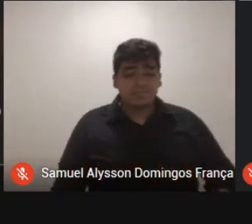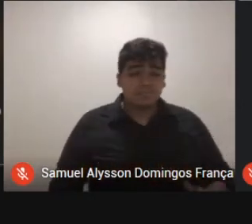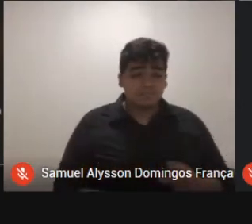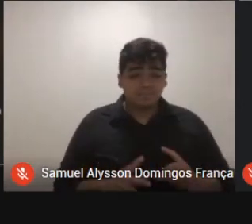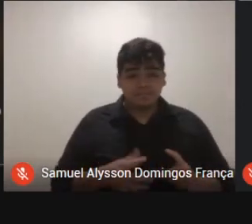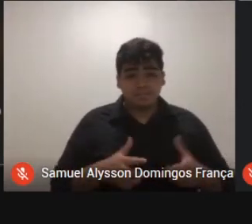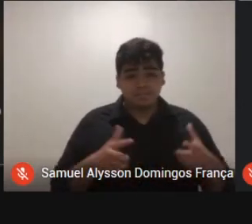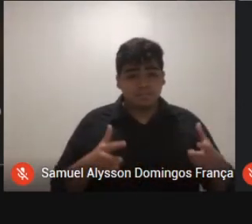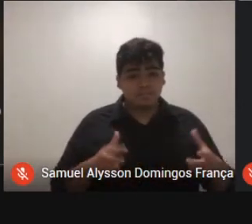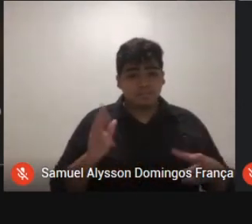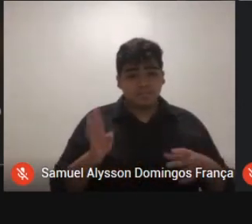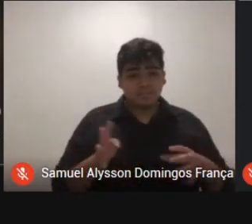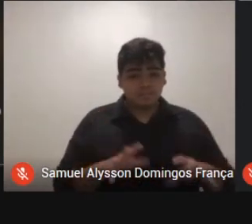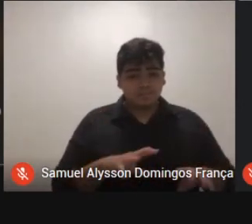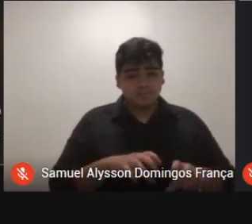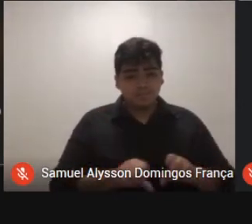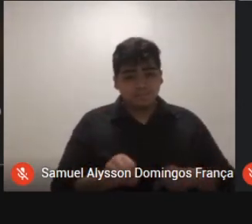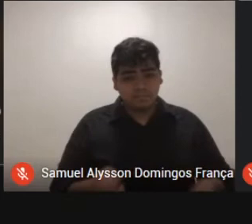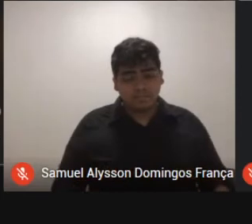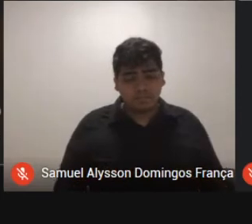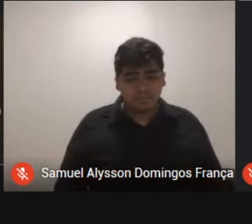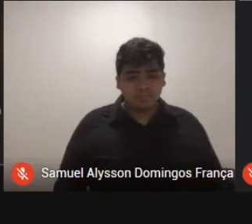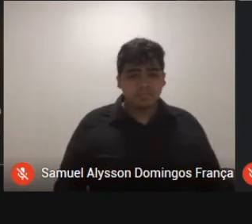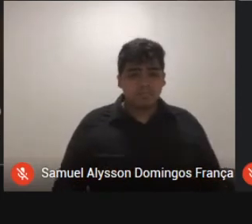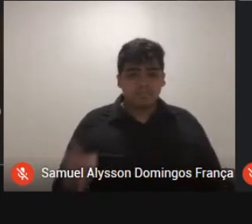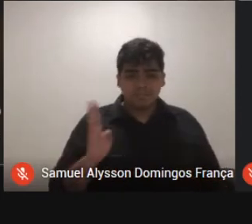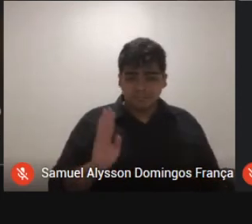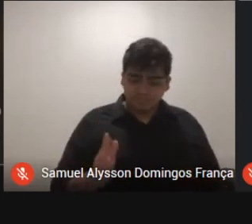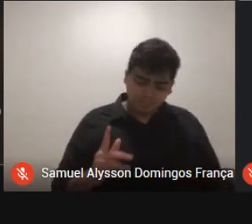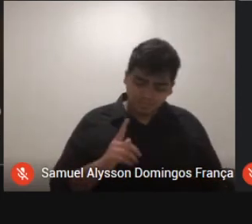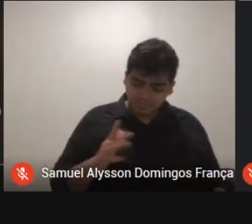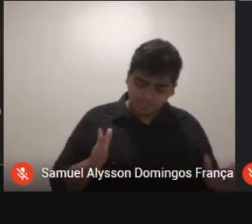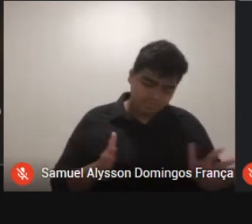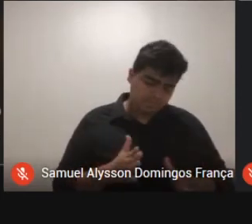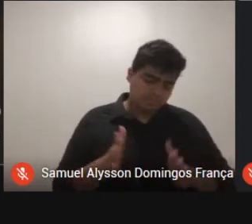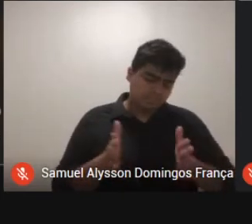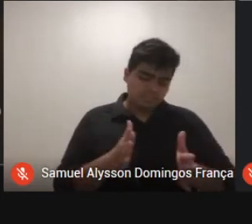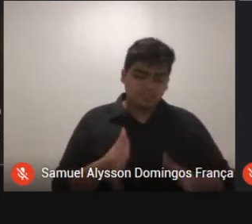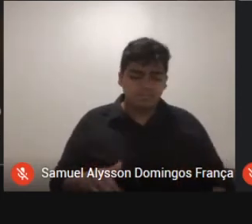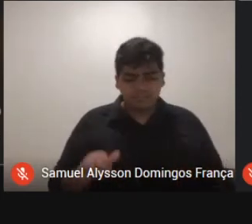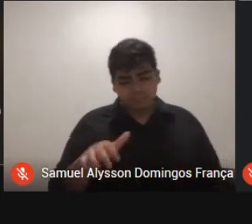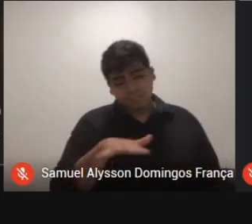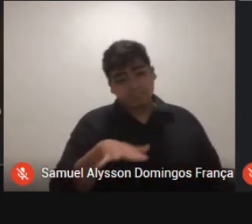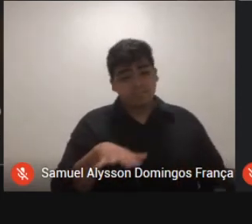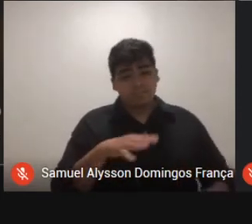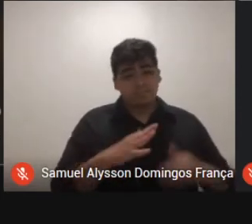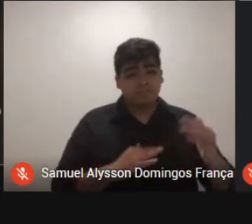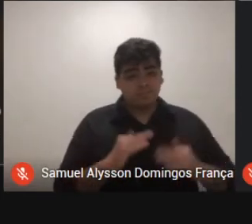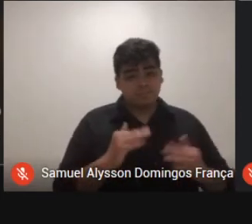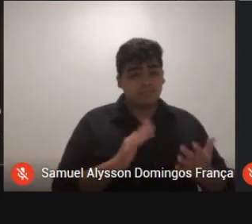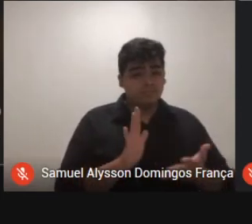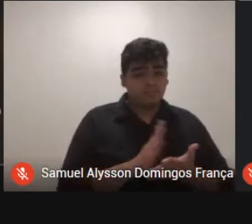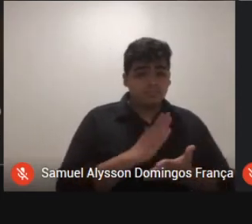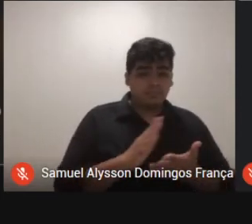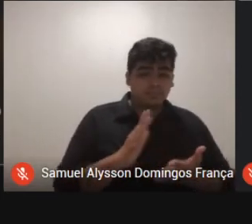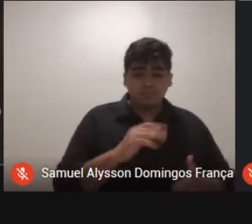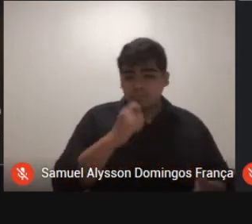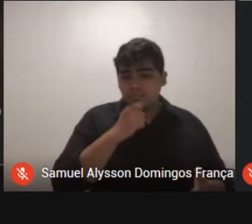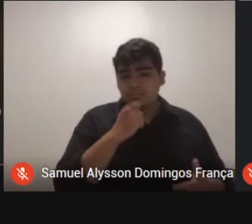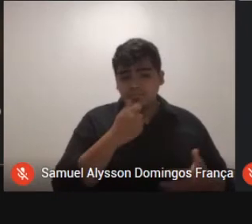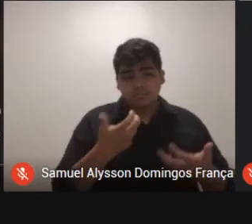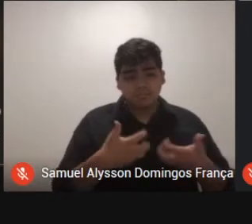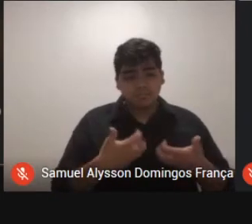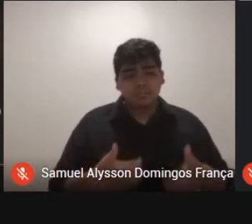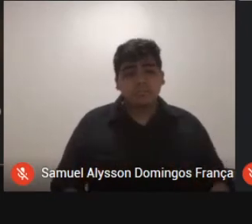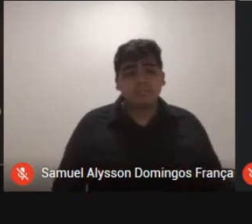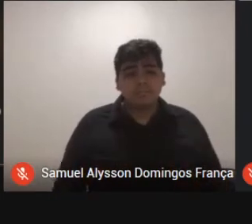formaram, né? Já seguiram os seus passos, outros caminhos. Outros ainda se encontram na instituição. E quero